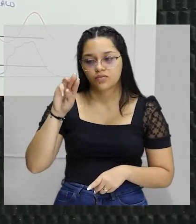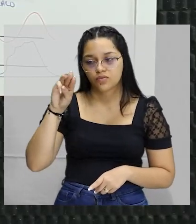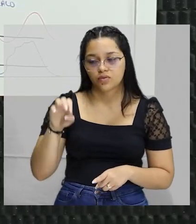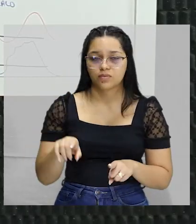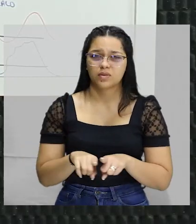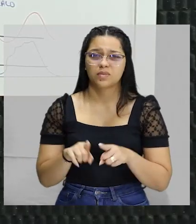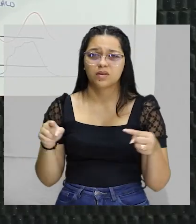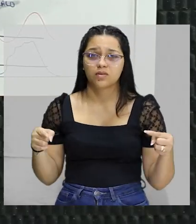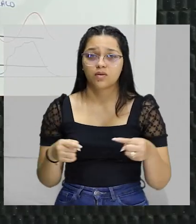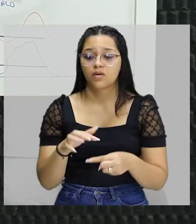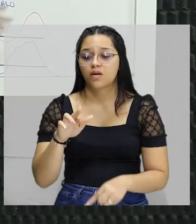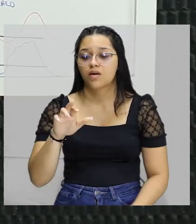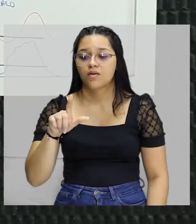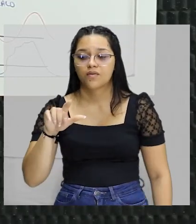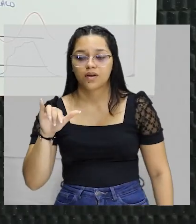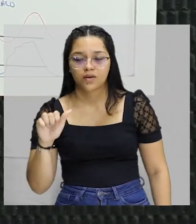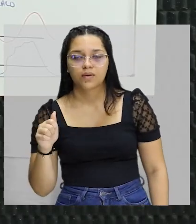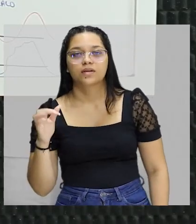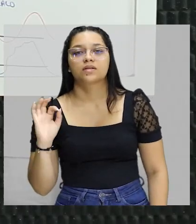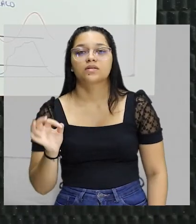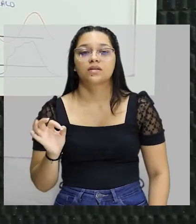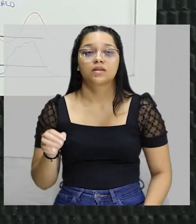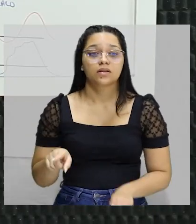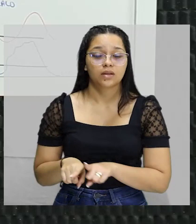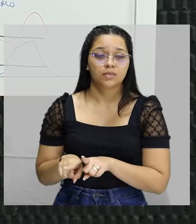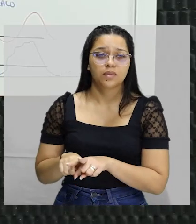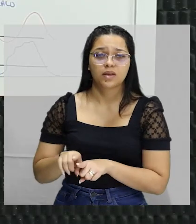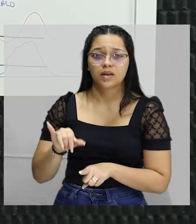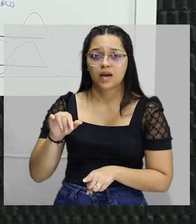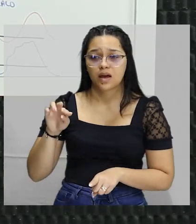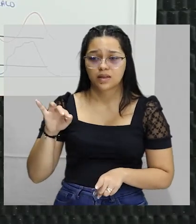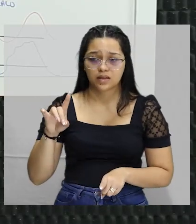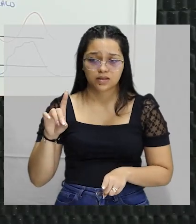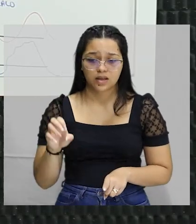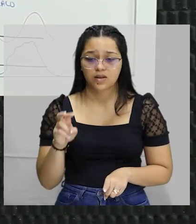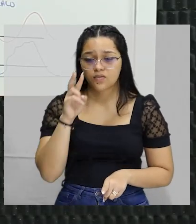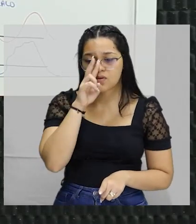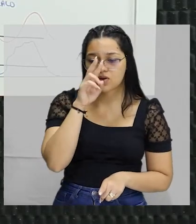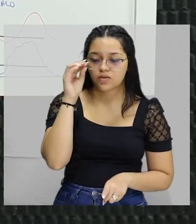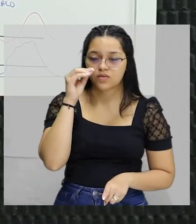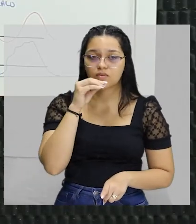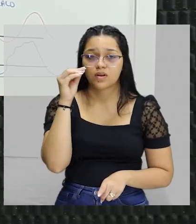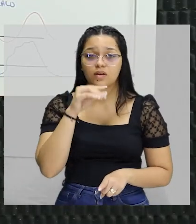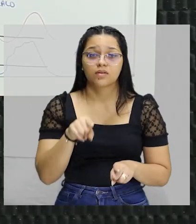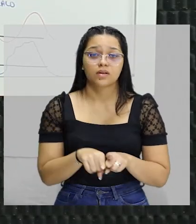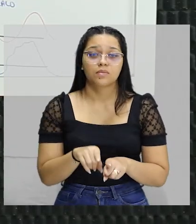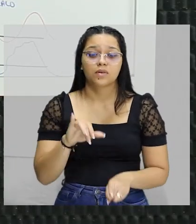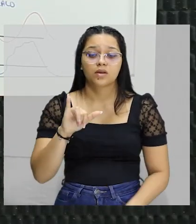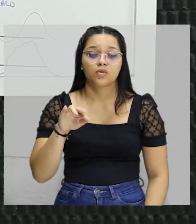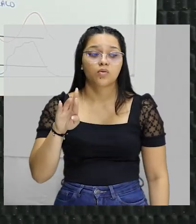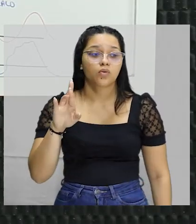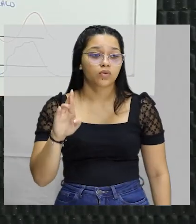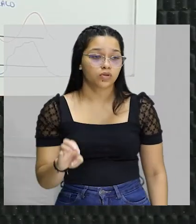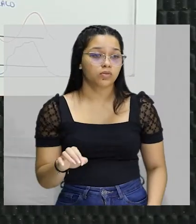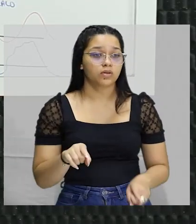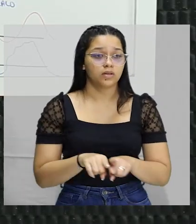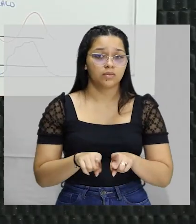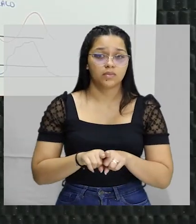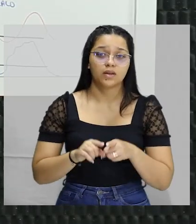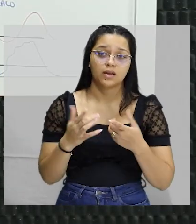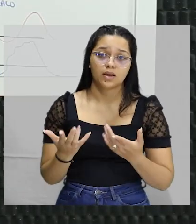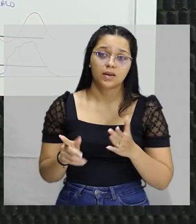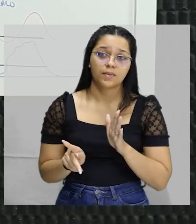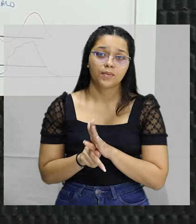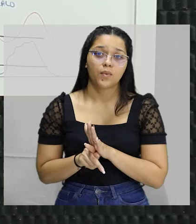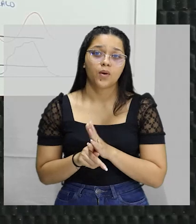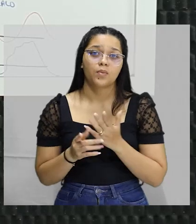ver com frequência, que é som grave e som agudo. A intensidade, aí vem o volume, som forte, som fraco, e o timbre, tá certo? São